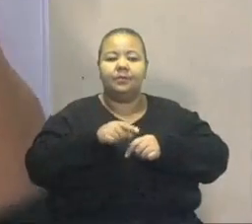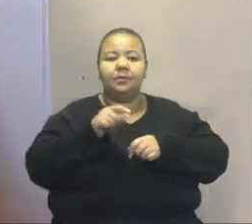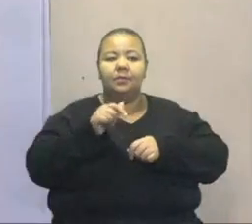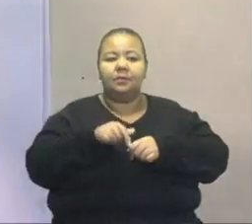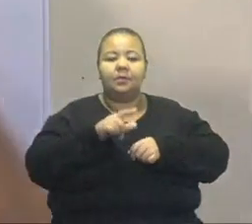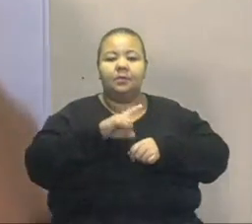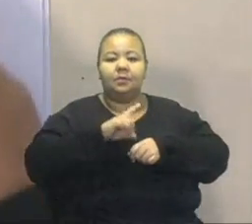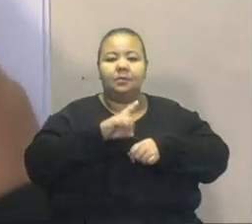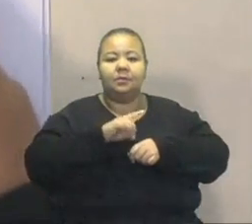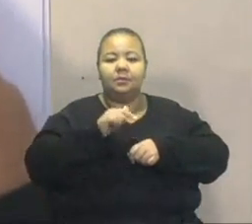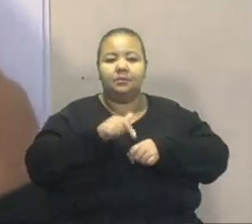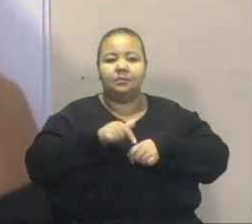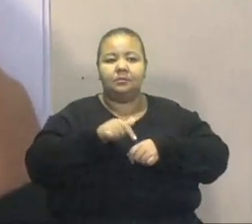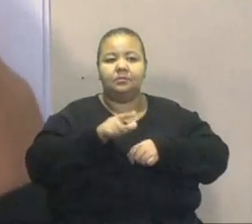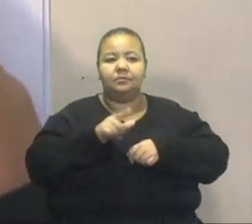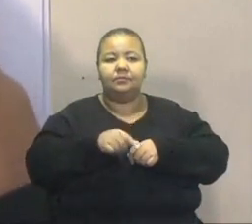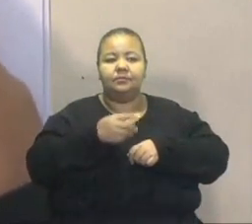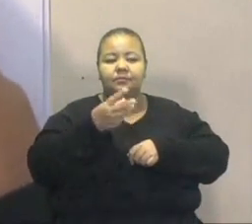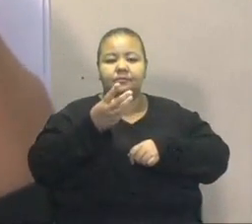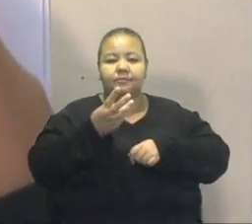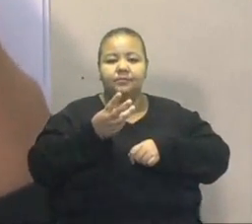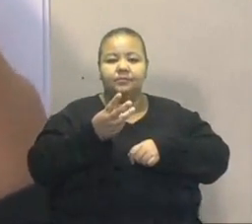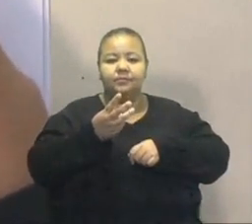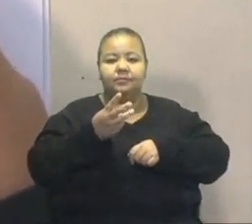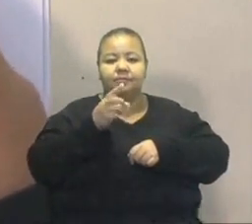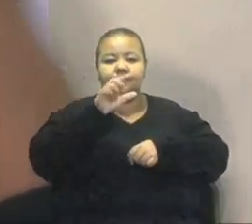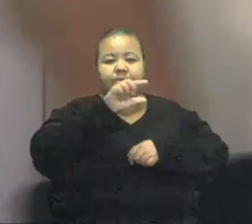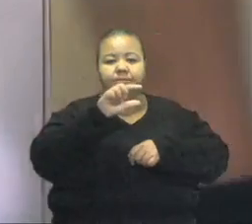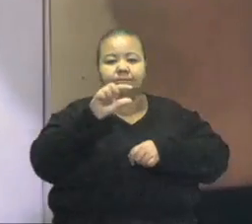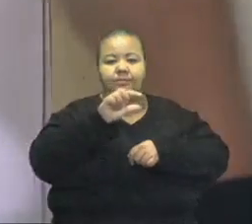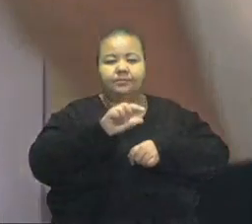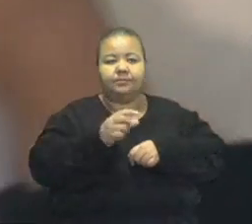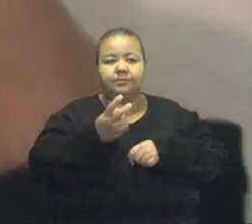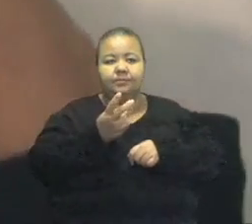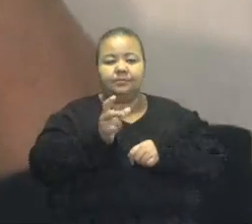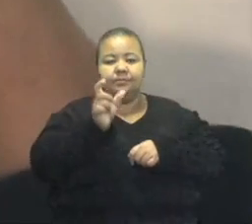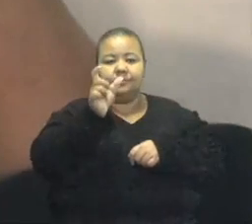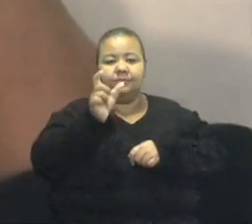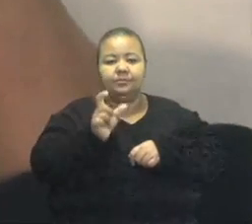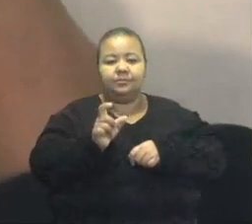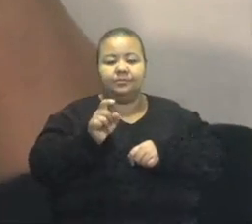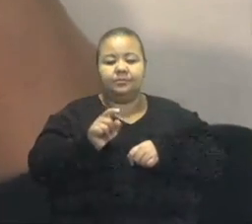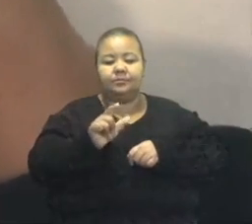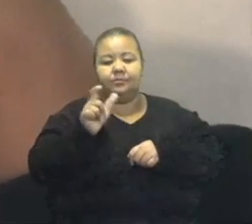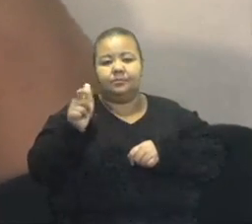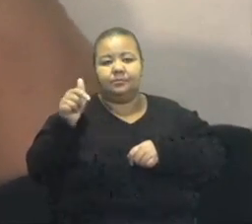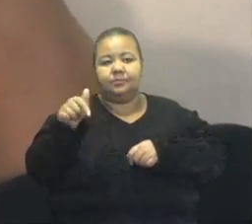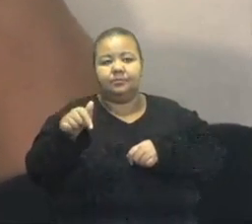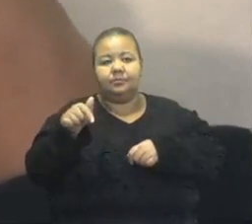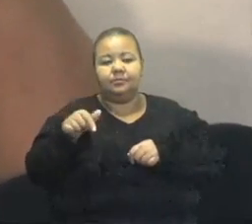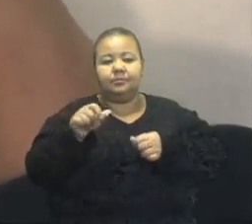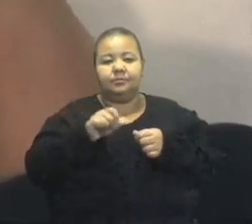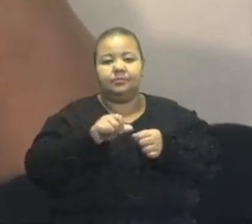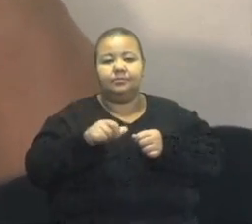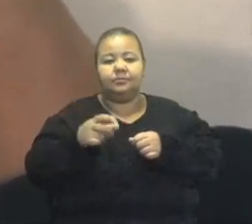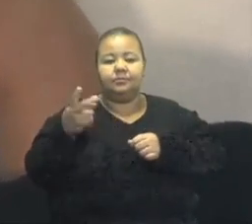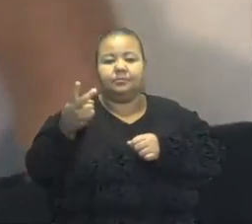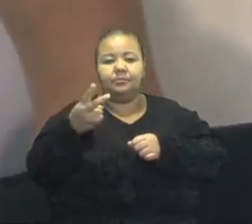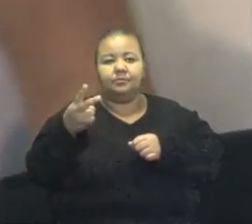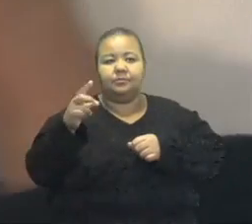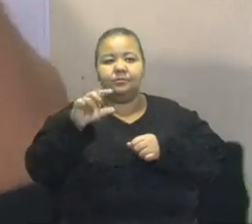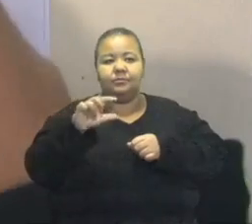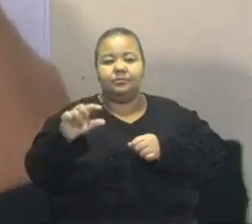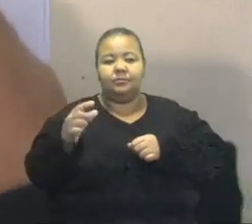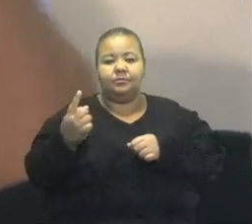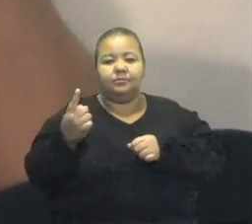temos 3 linhas e 2 colunas, e nessa outra matriz minha, nossa, temos 2 linhas e